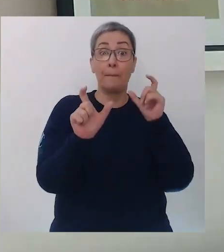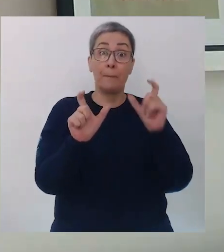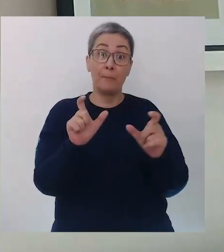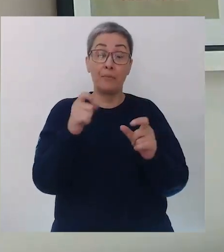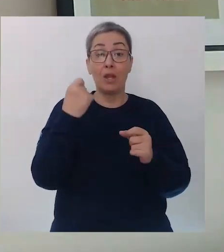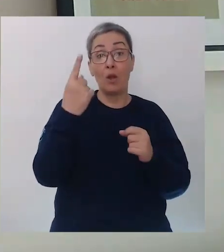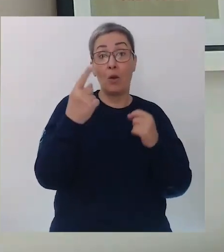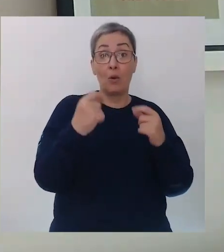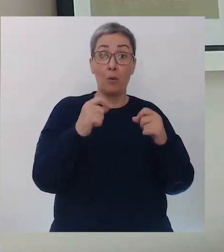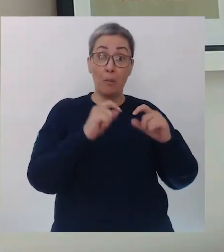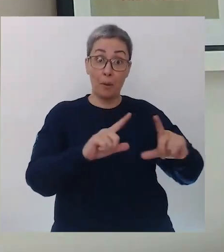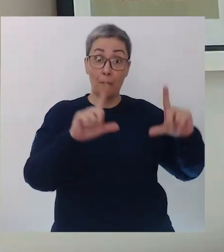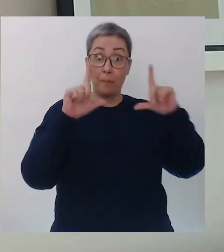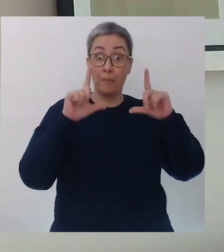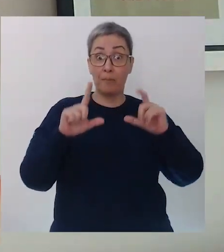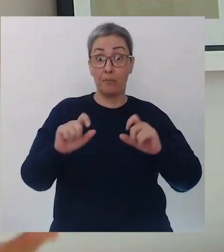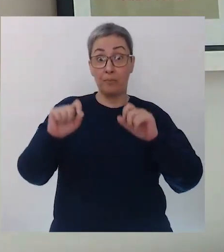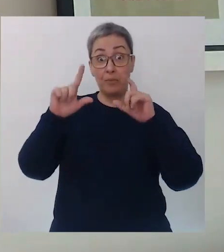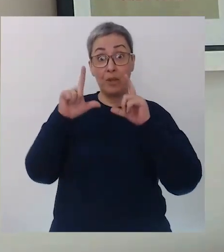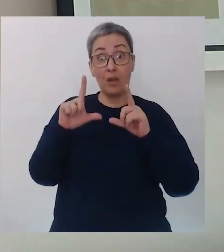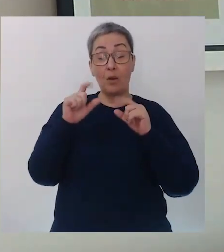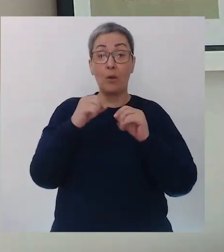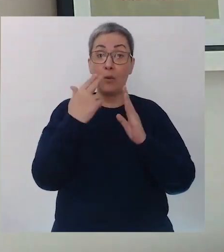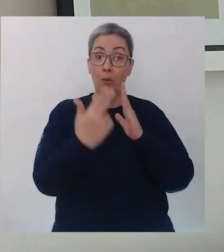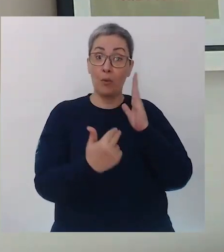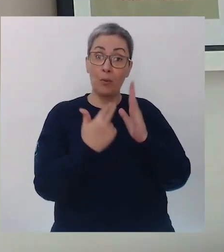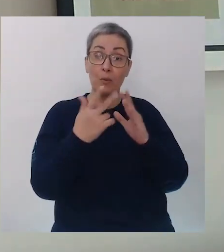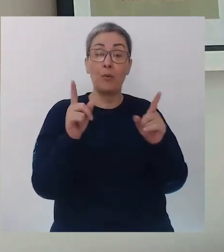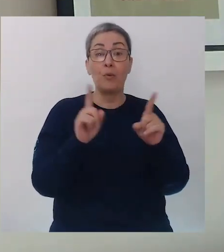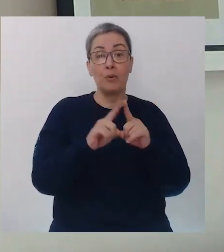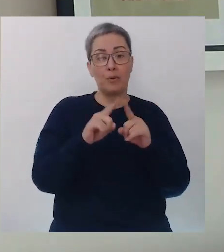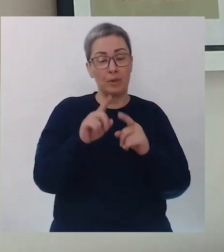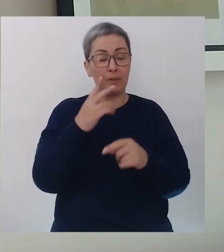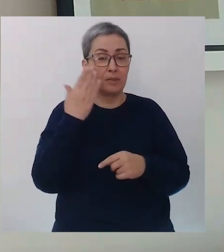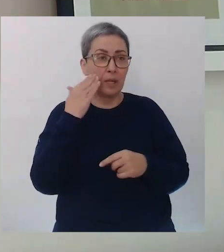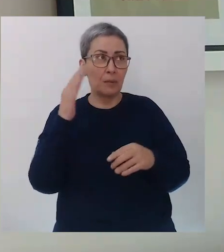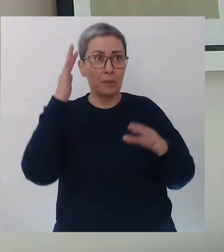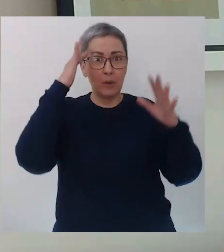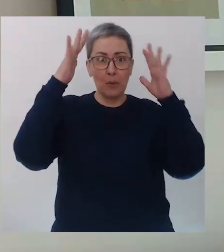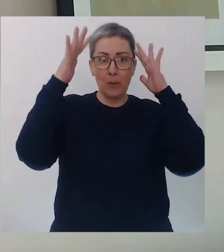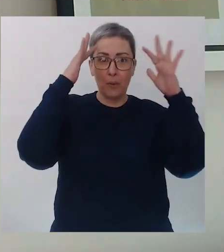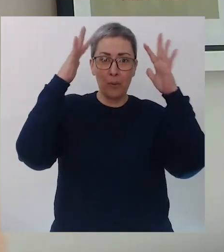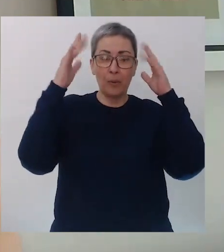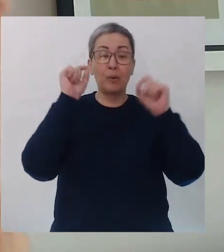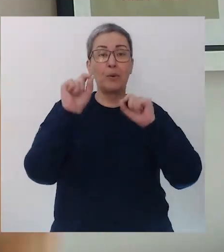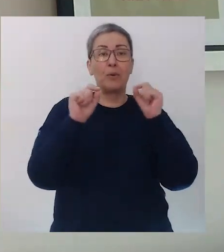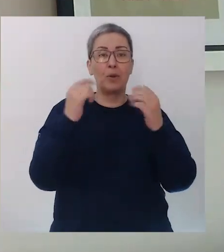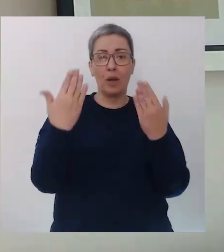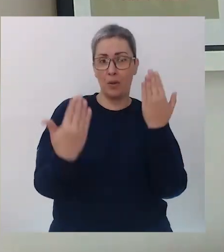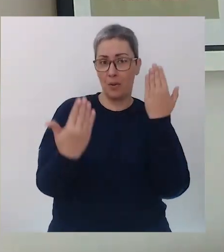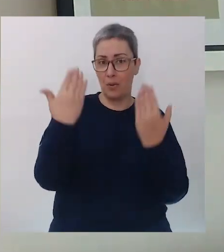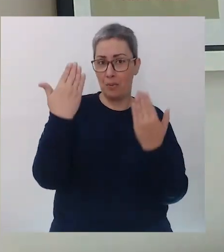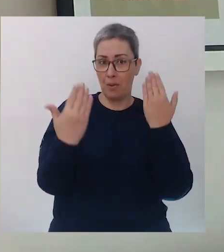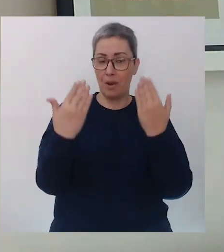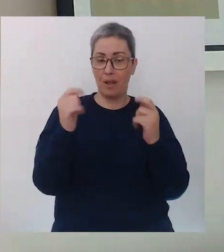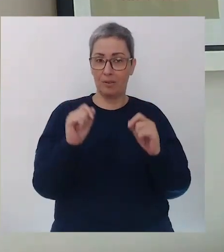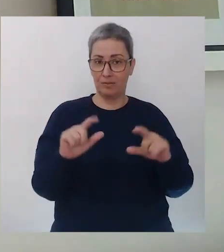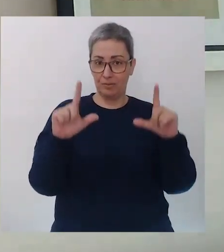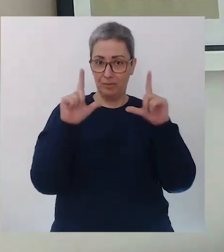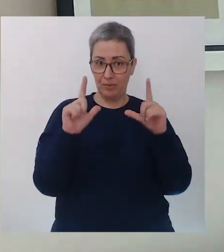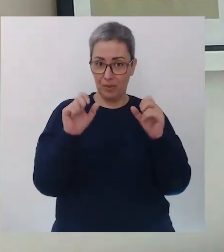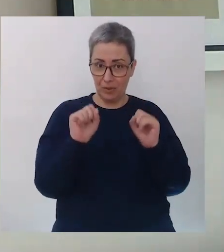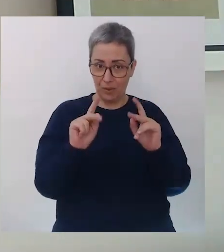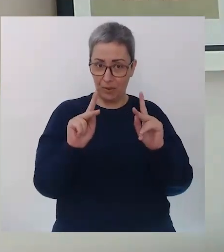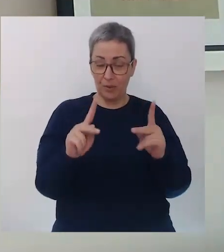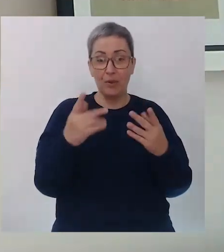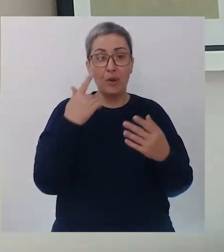para vocês as palavras e algumas figuras que eu separei para fazer a ilustração delas, também para a gente refletir e